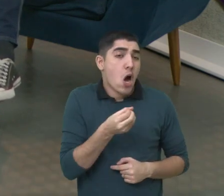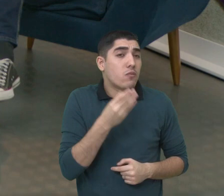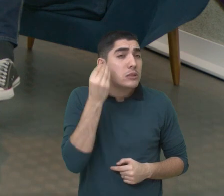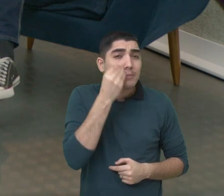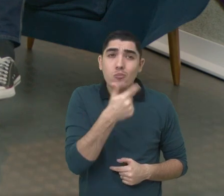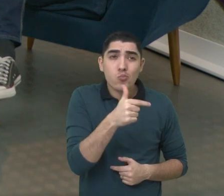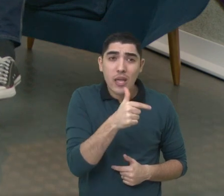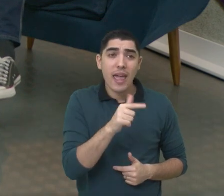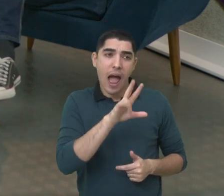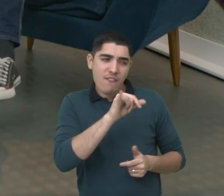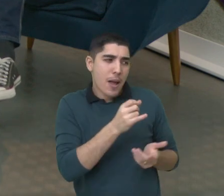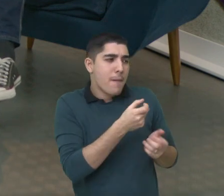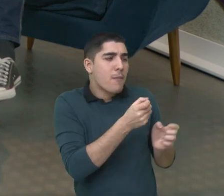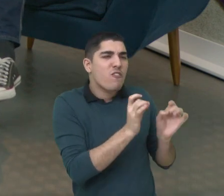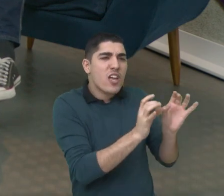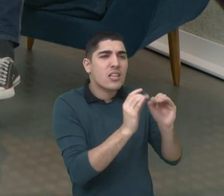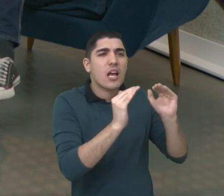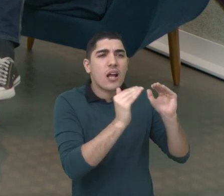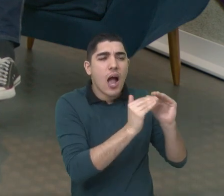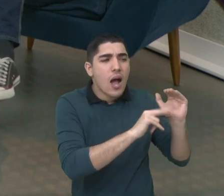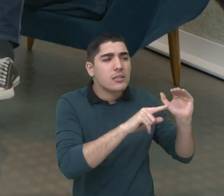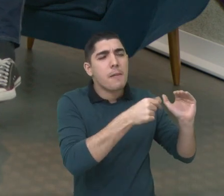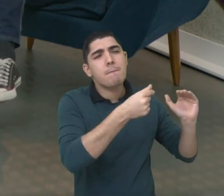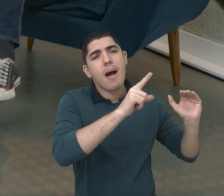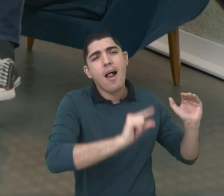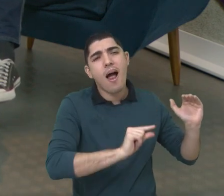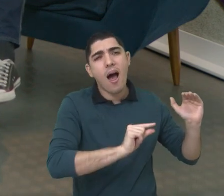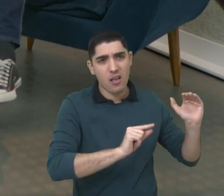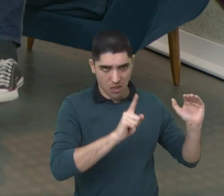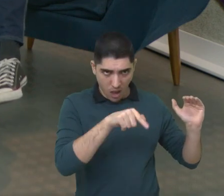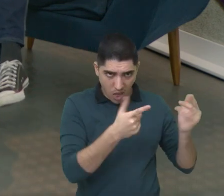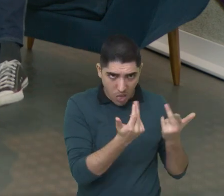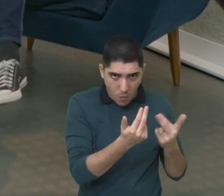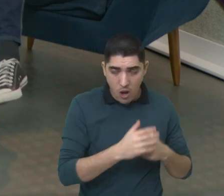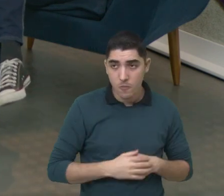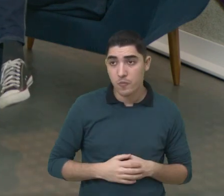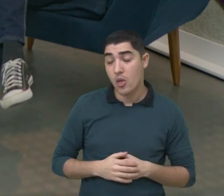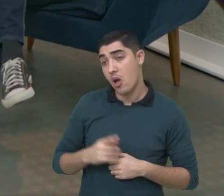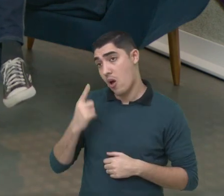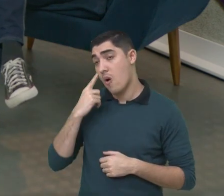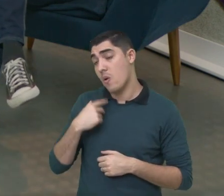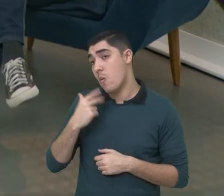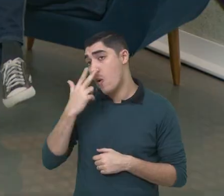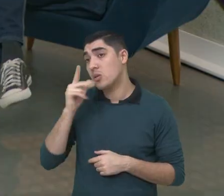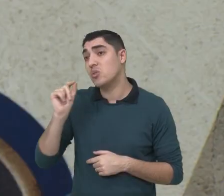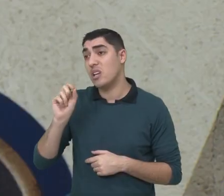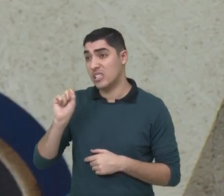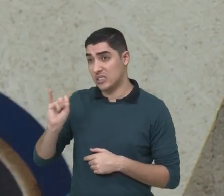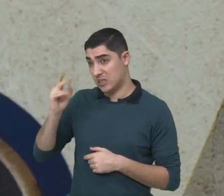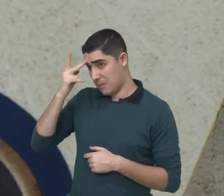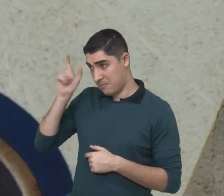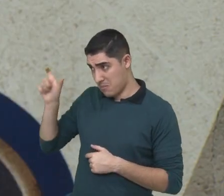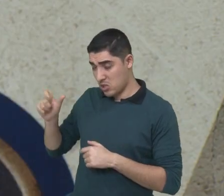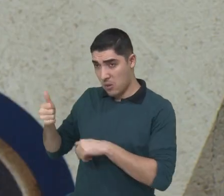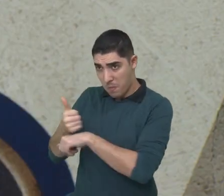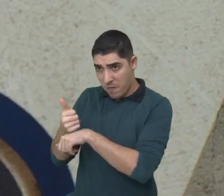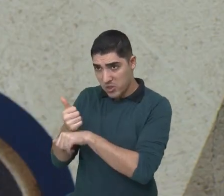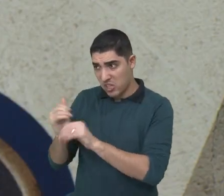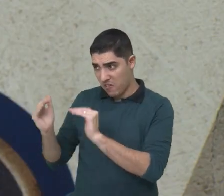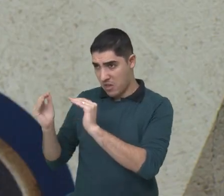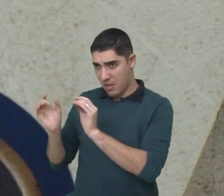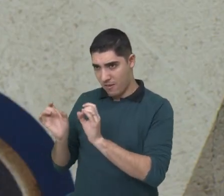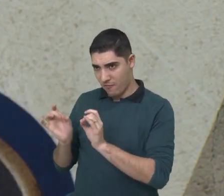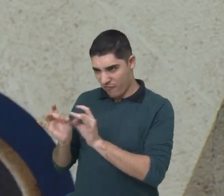ele vai ganhando experiência, ele pega imóveis mais caros. Funciona assim ou não é? Eu acho, olha, aquele que quer abraçar o mundo,